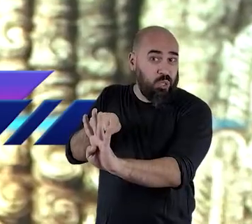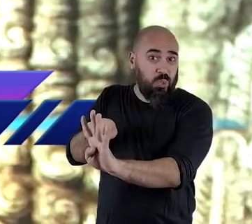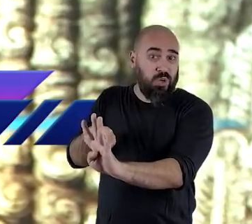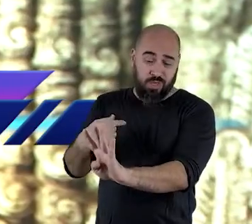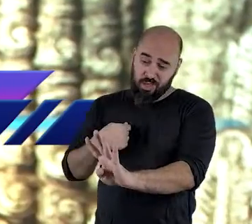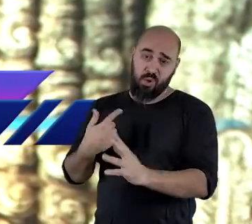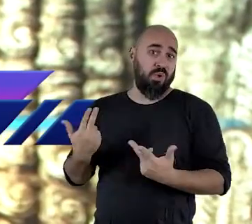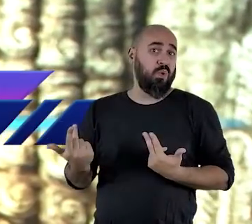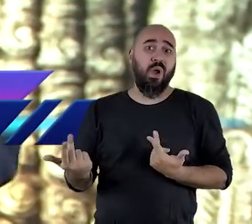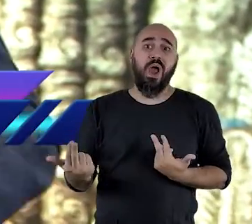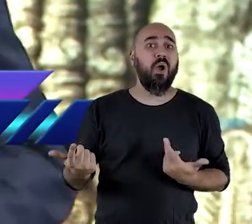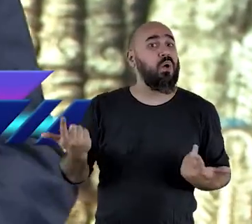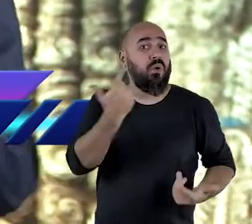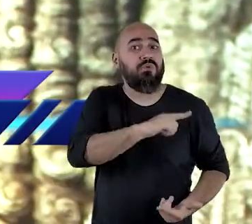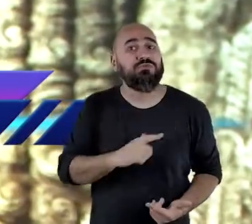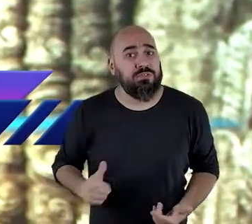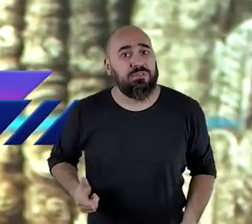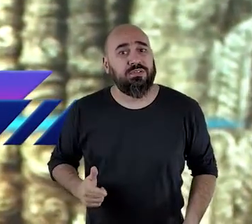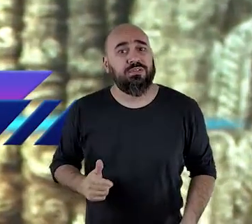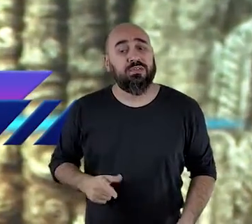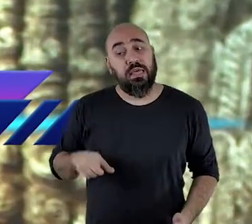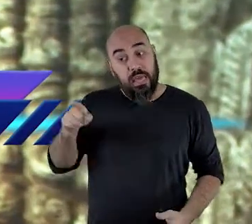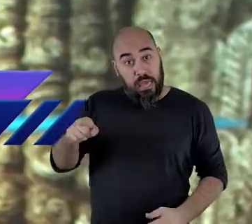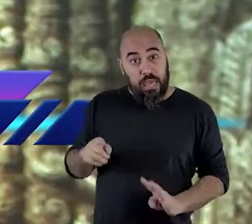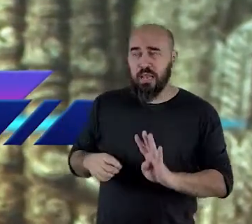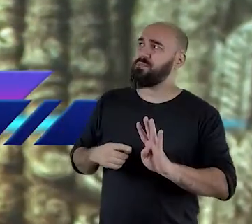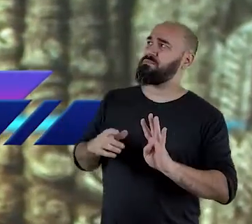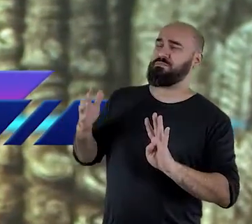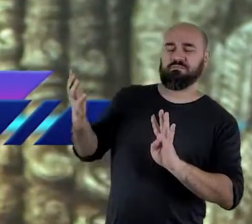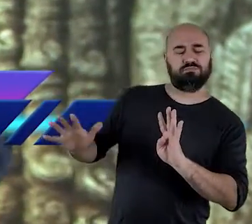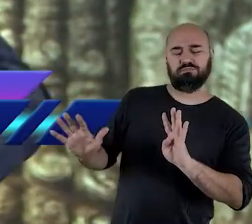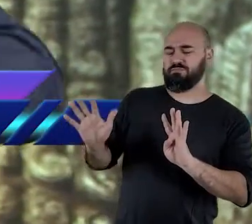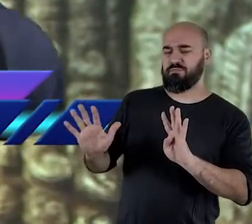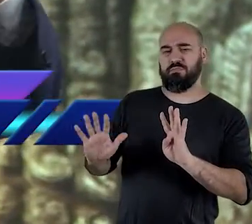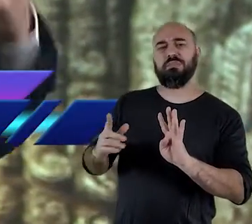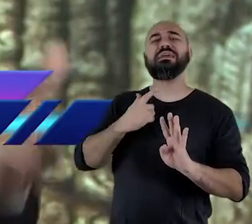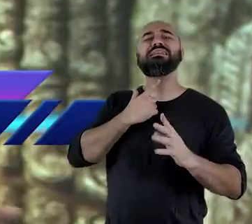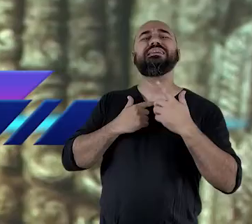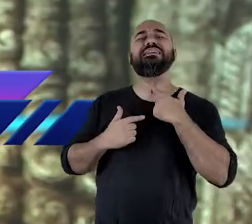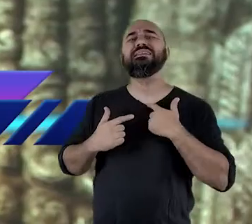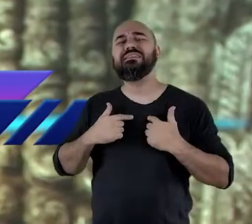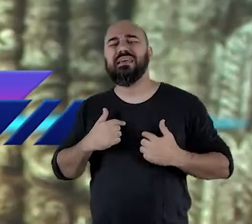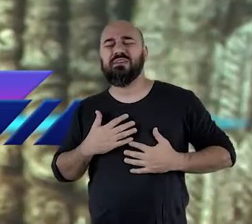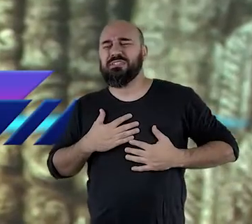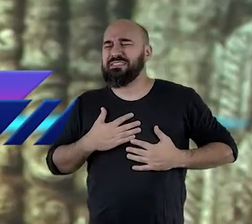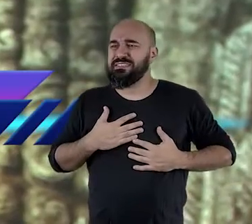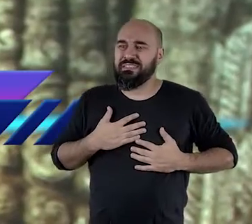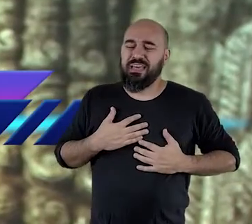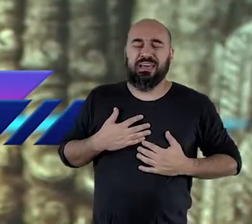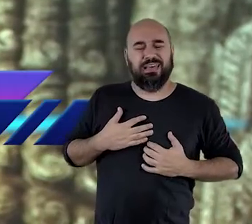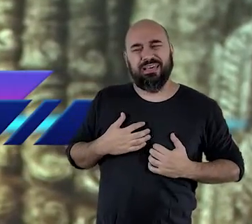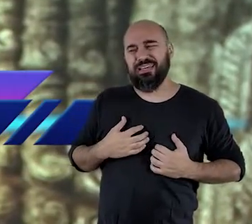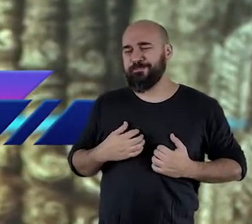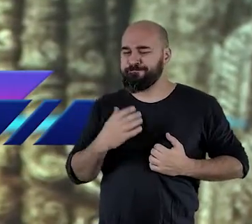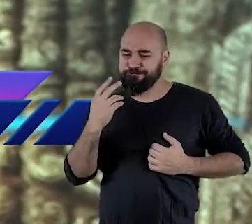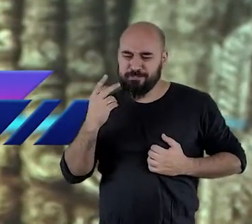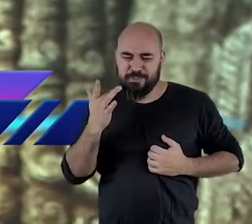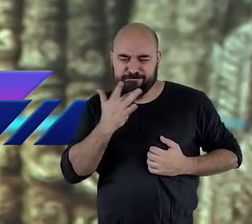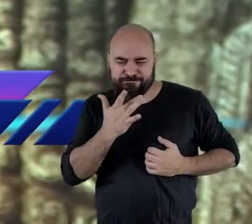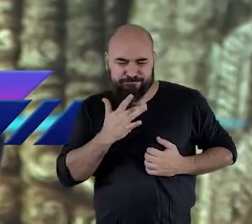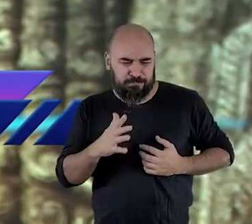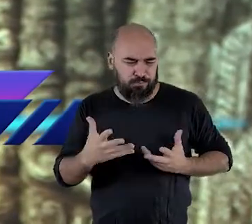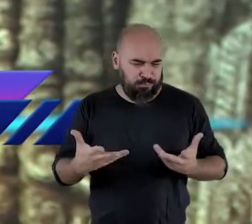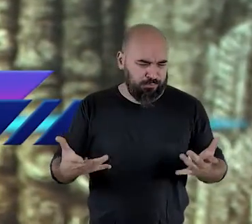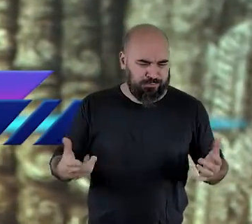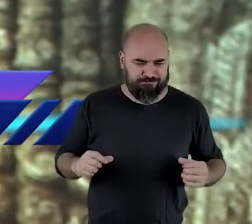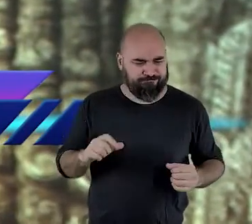Deus. Ele submeteu as suas vontades, os seus desejos, suas inclinações humanas, tudo debaixo